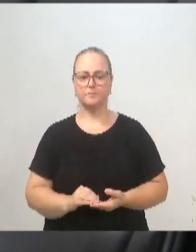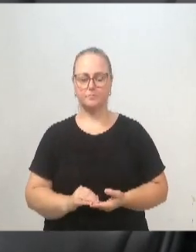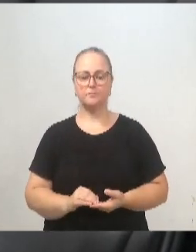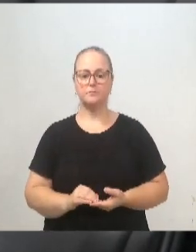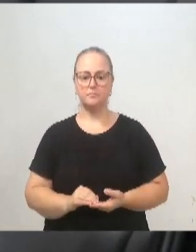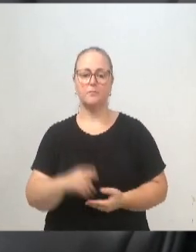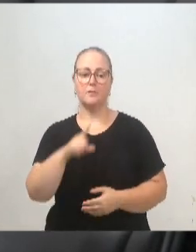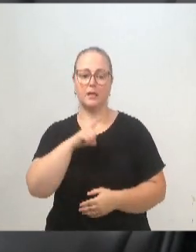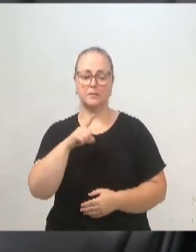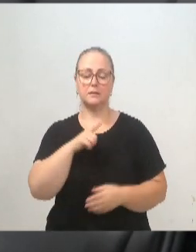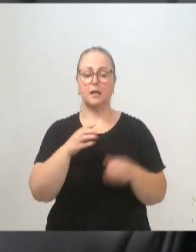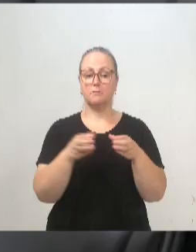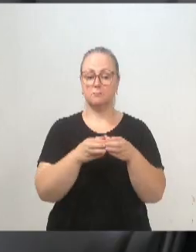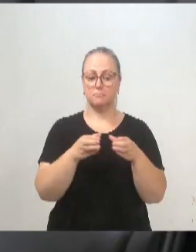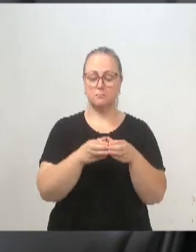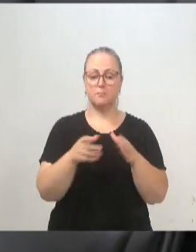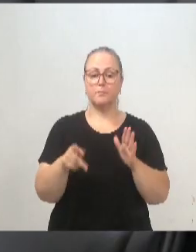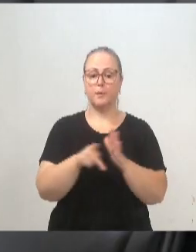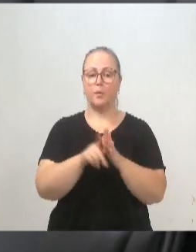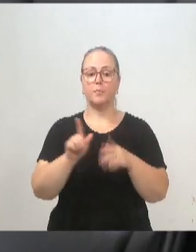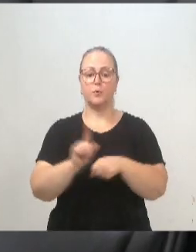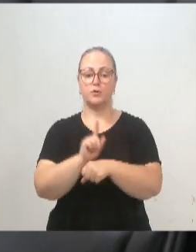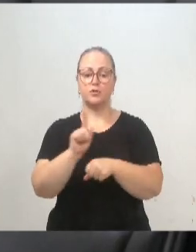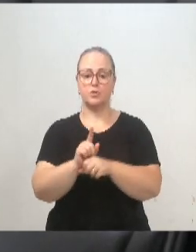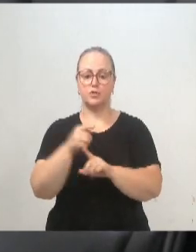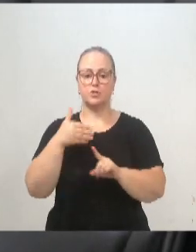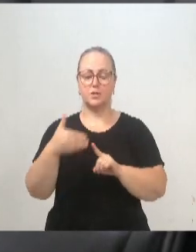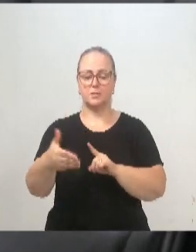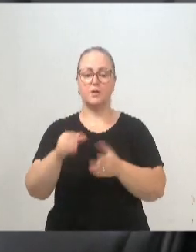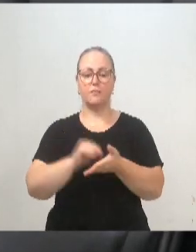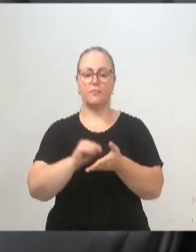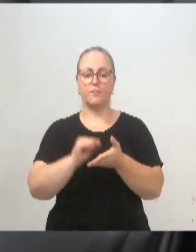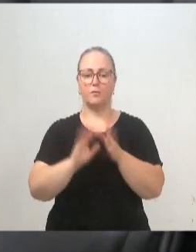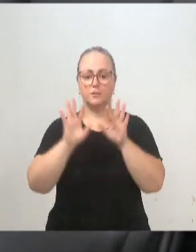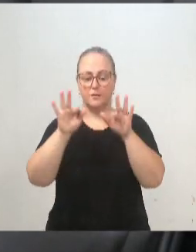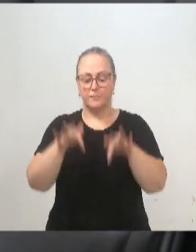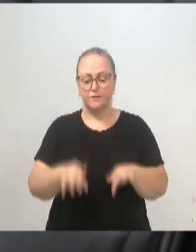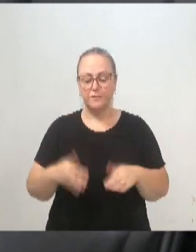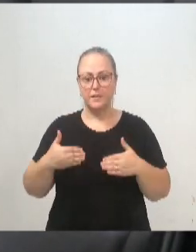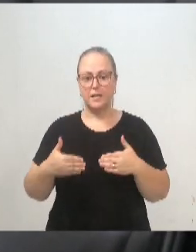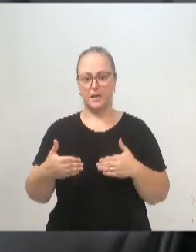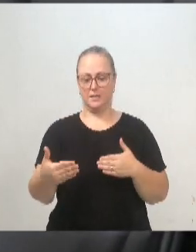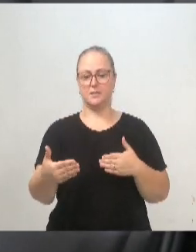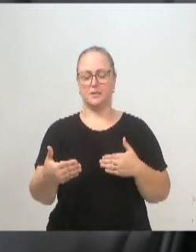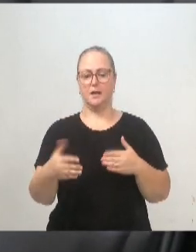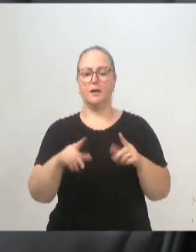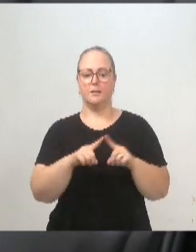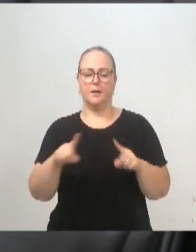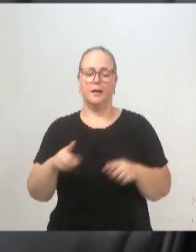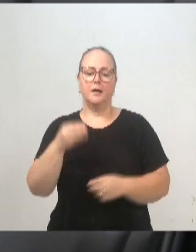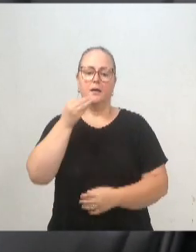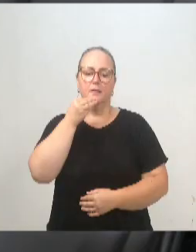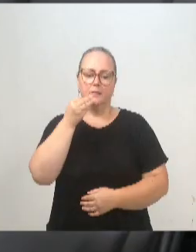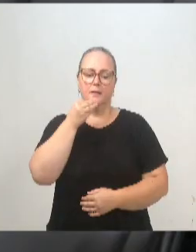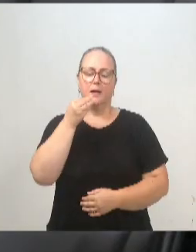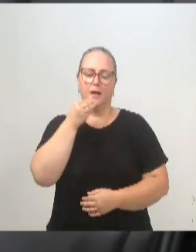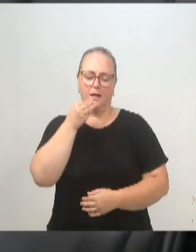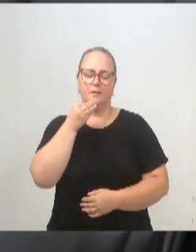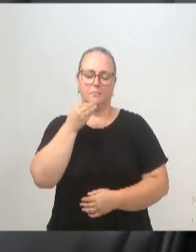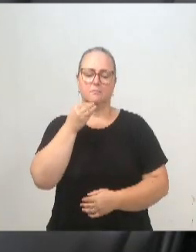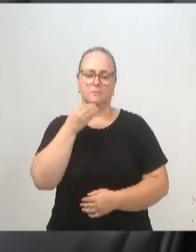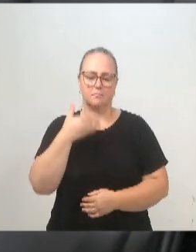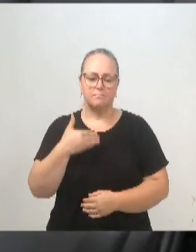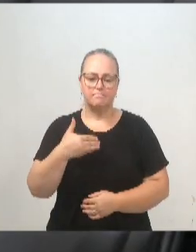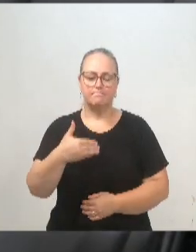Comitê Gestor, né? Nós ainda não concluímos os estudos, né? Mas evidentemente que virá, né? Haverá